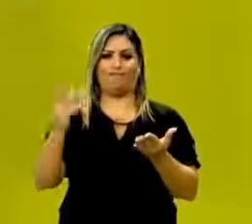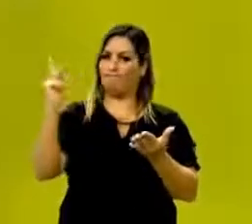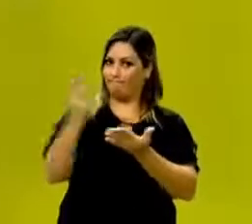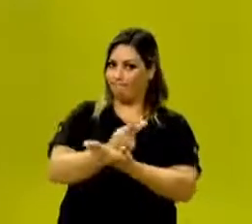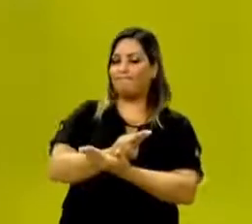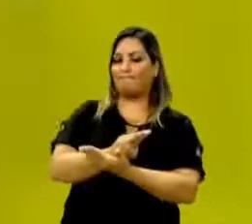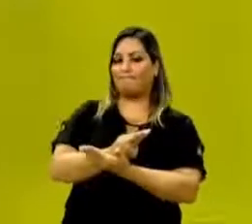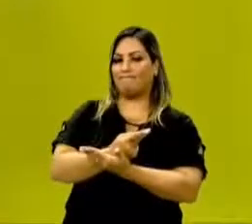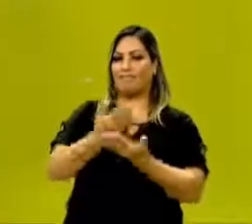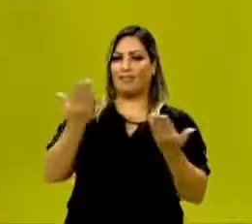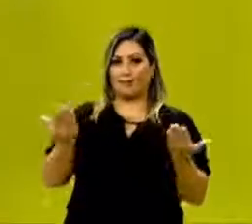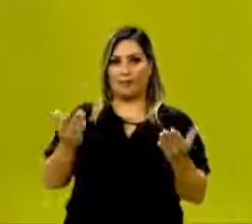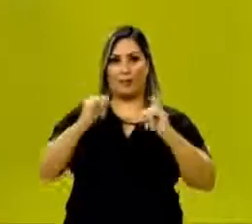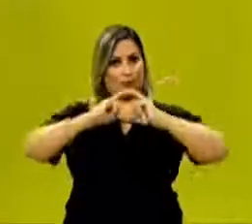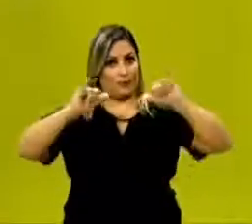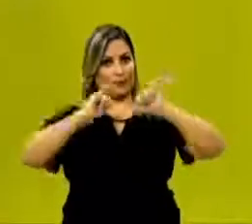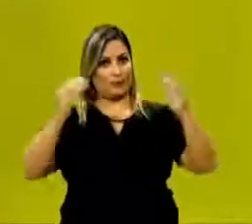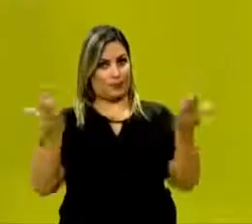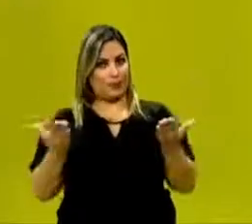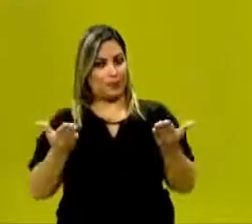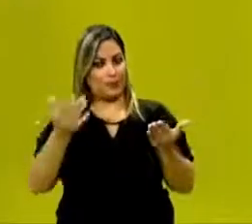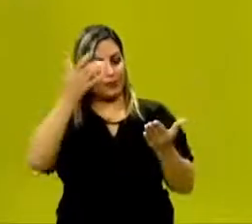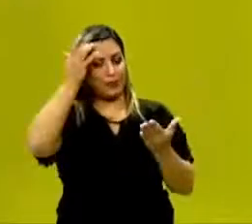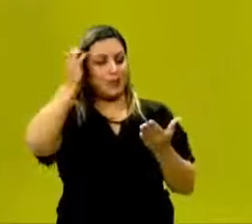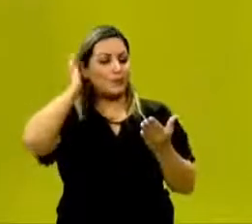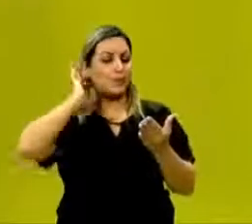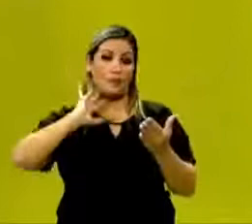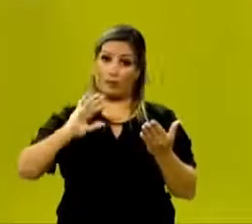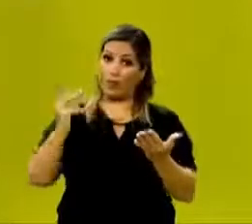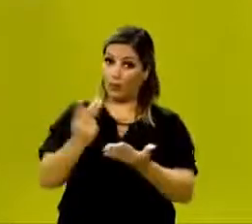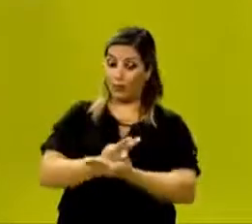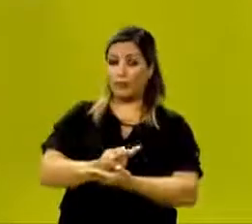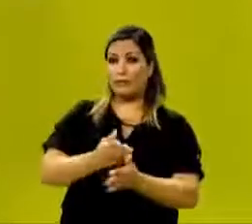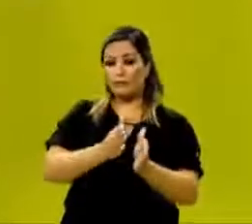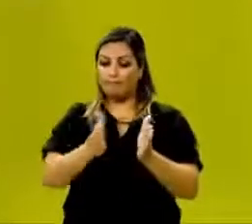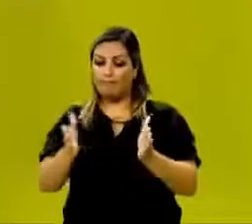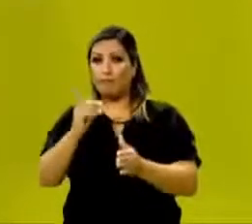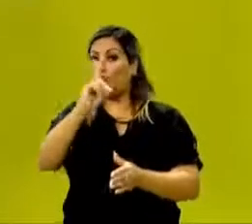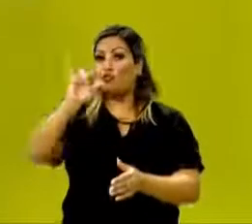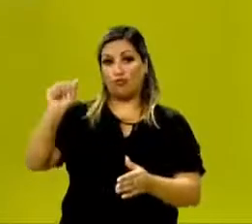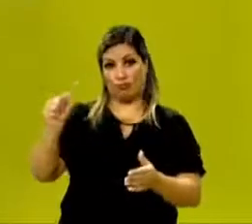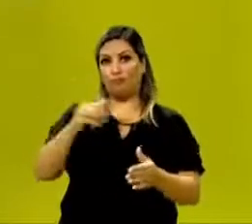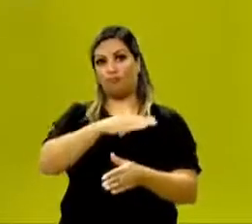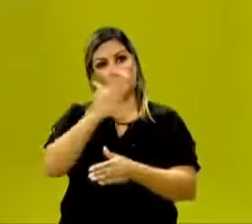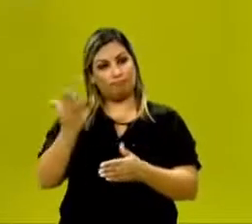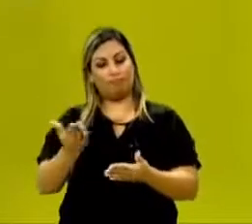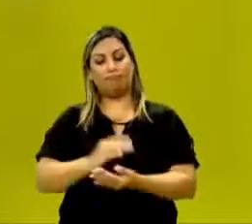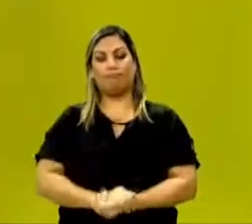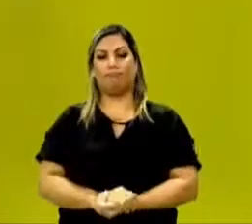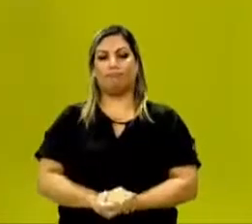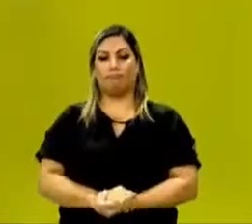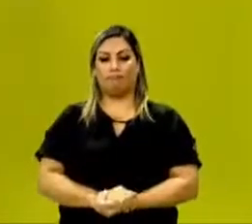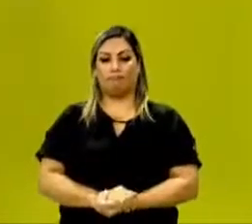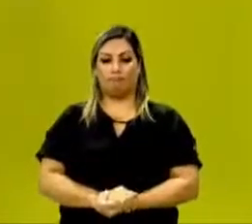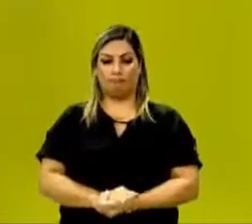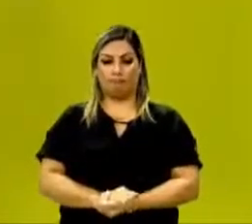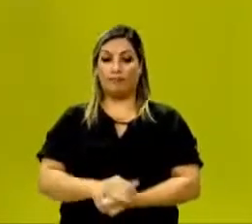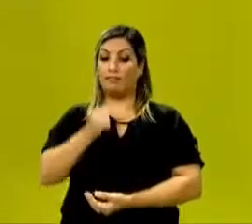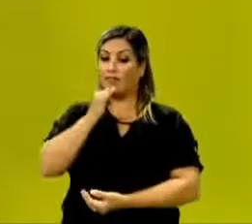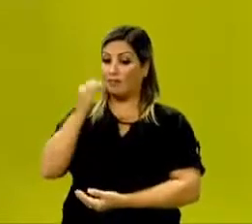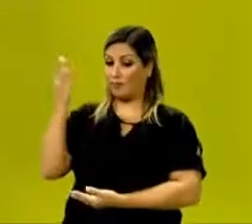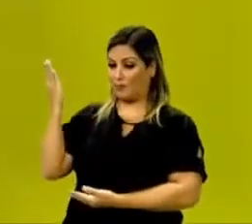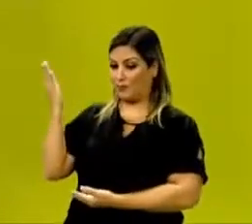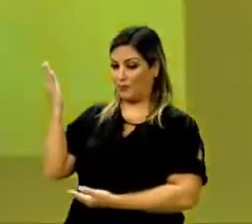aconteceu, então é a notícia, né? Algo que ocorre em um determinado dia. Olha só aqui o exemplo,